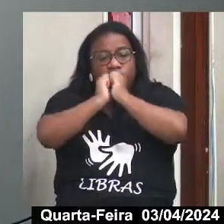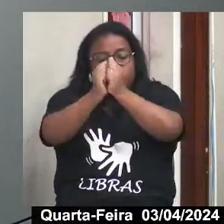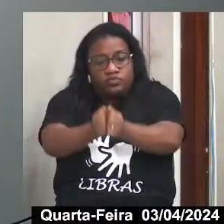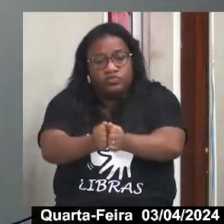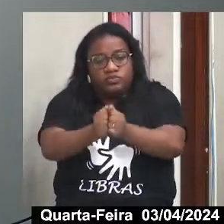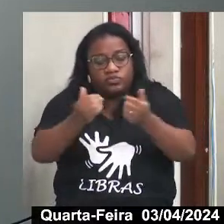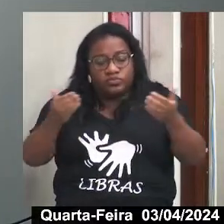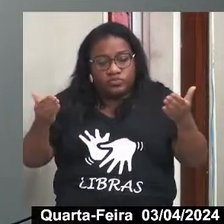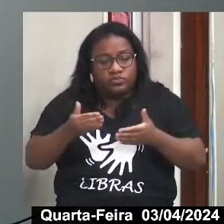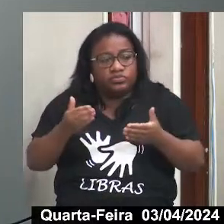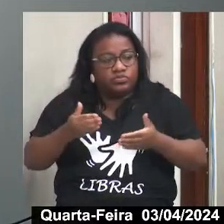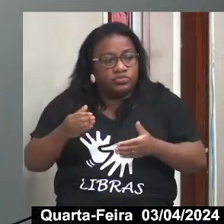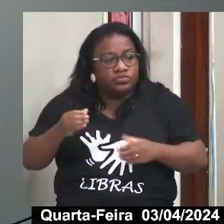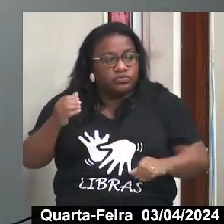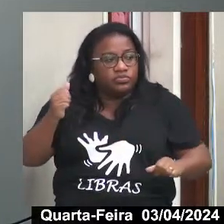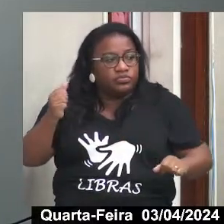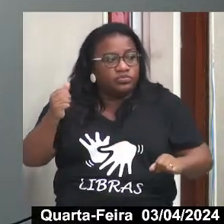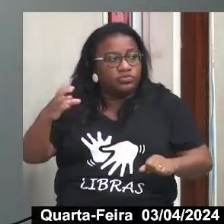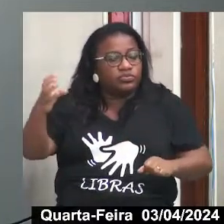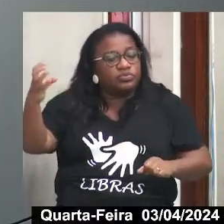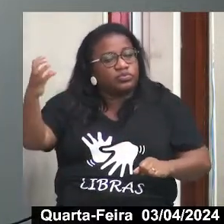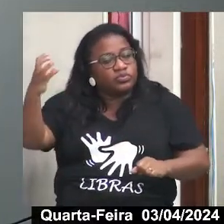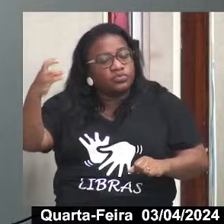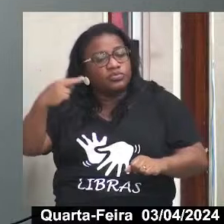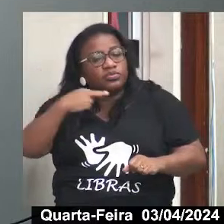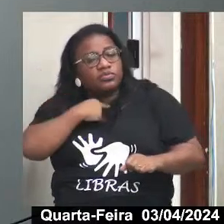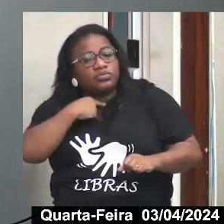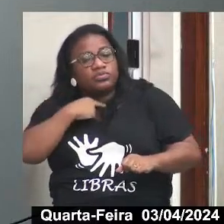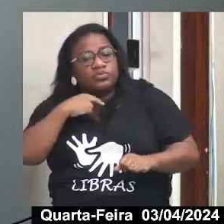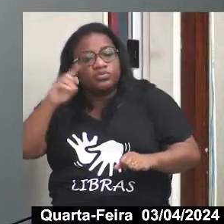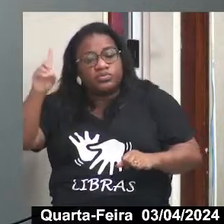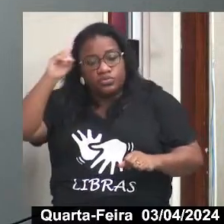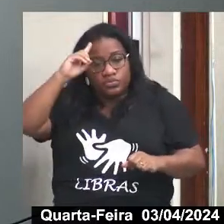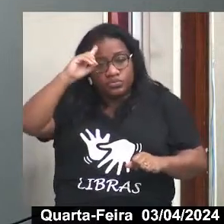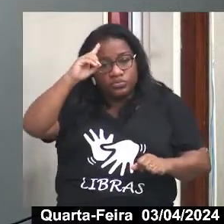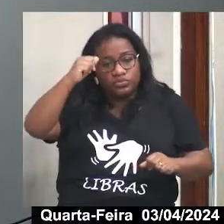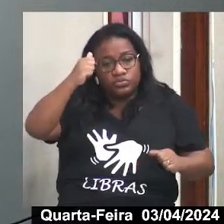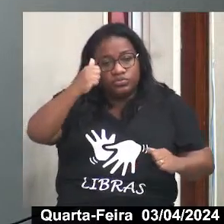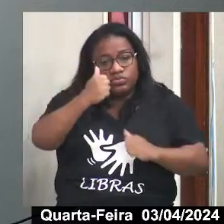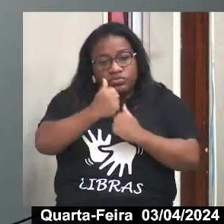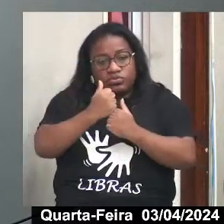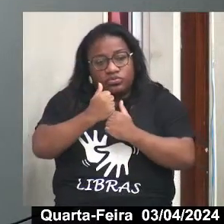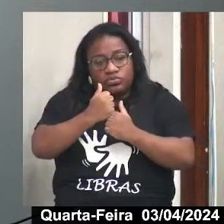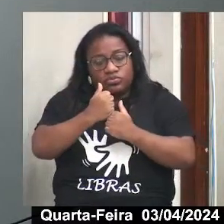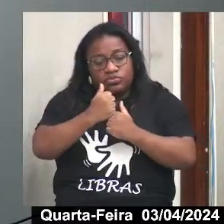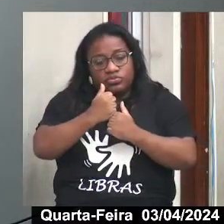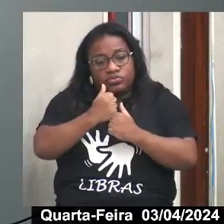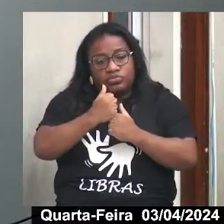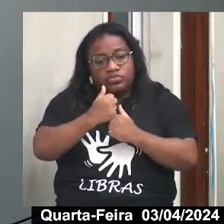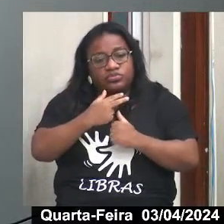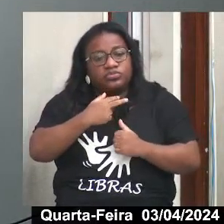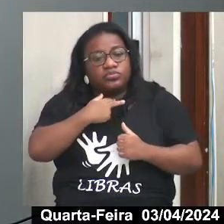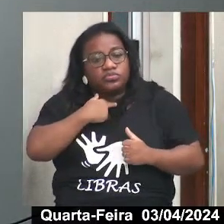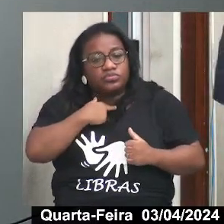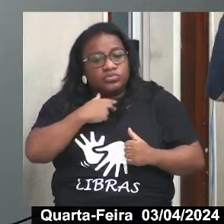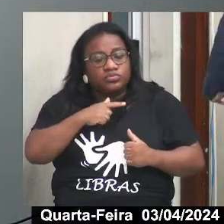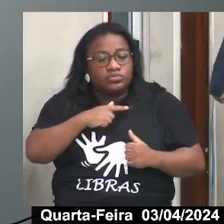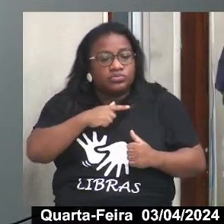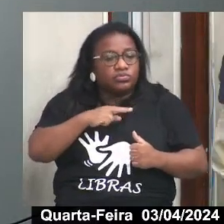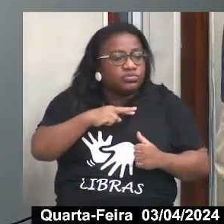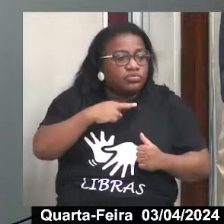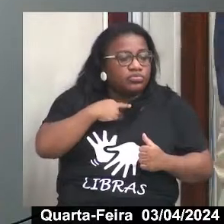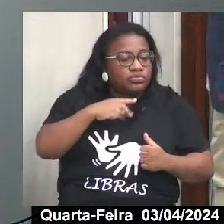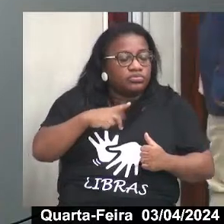estar executando. Secretaria de Educação. Então, no dia a dia, a gente trabalha na rede de apoio. A gente não politiza